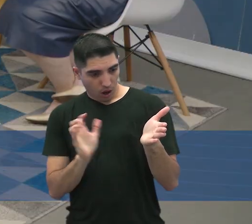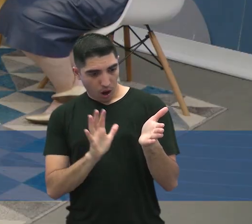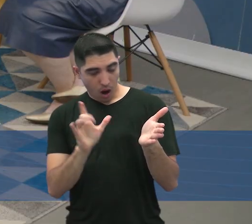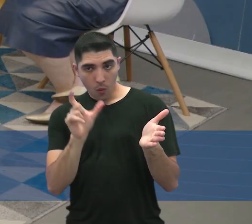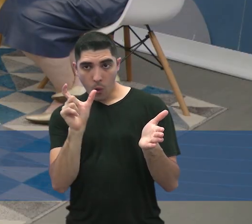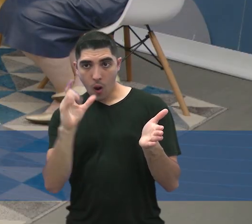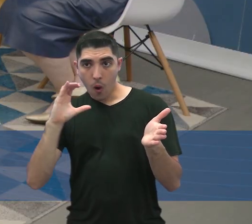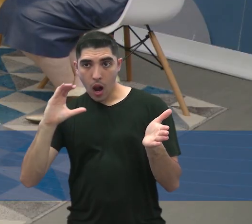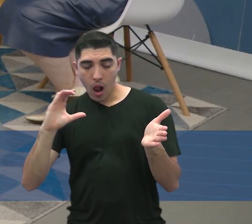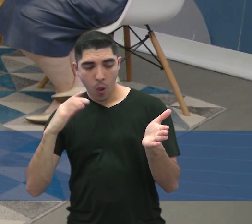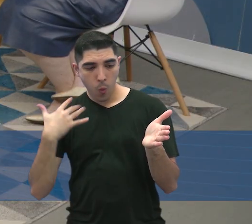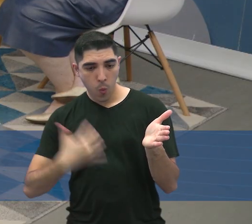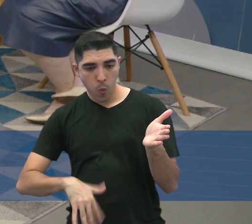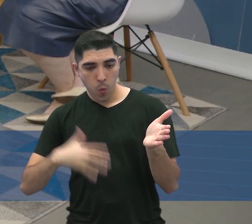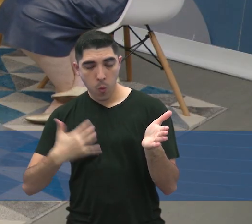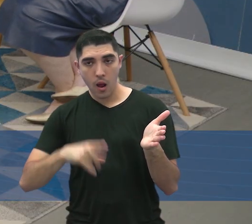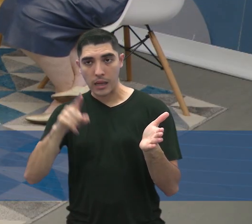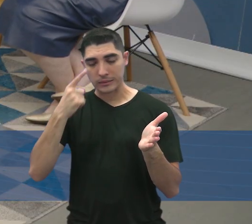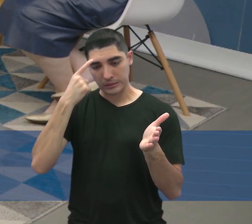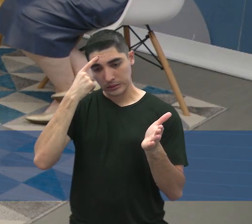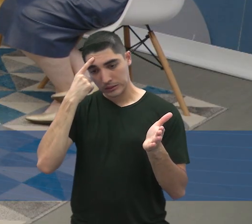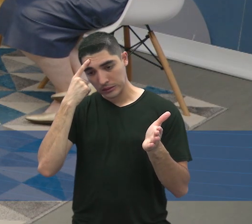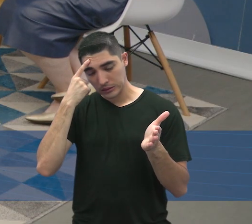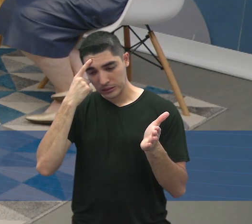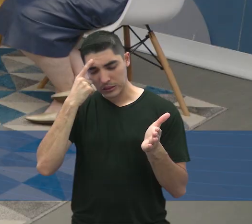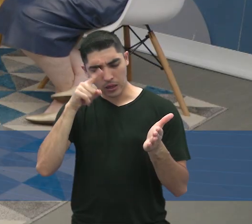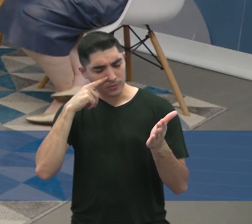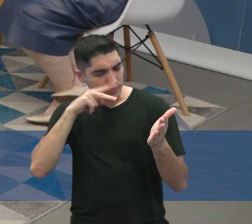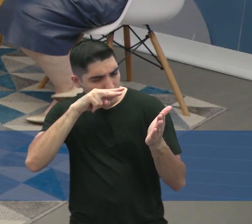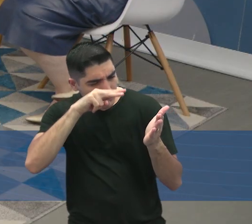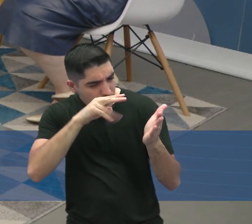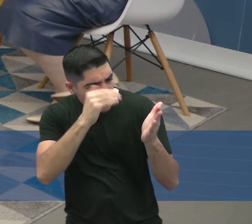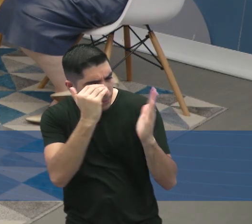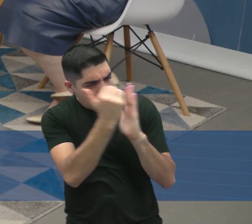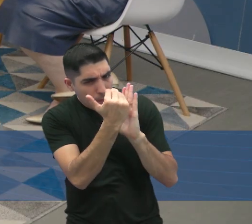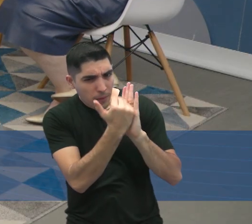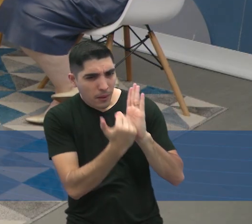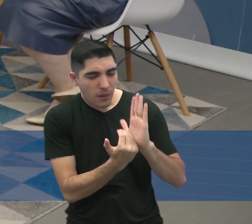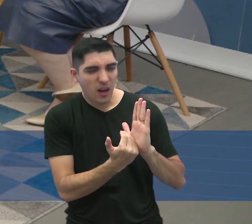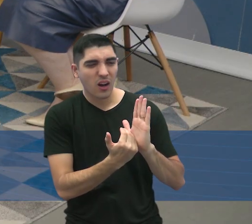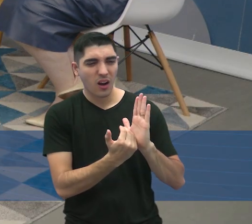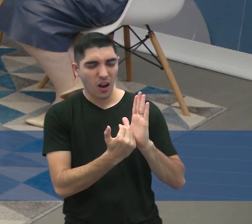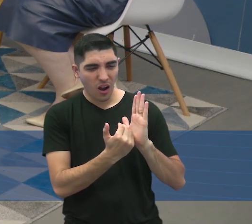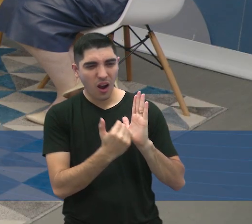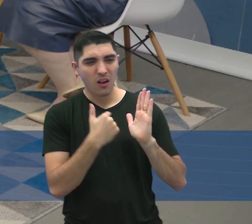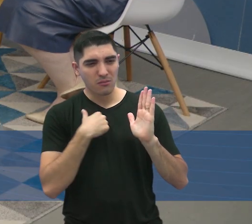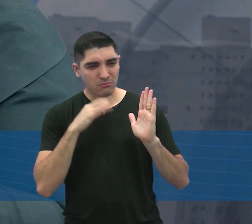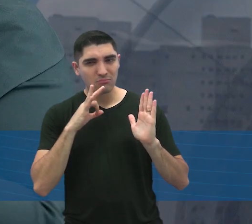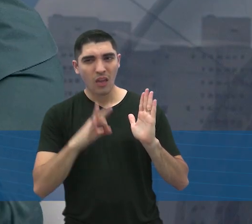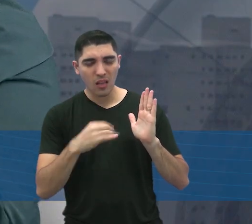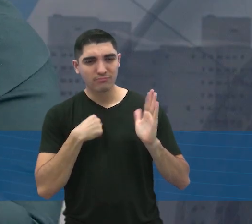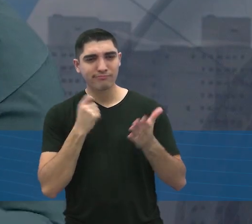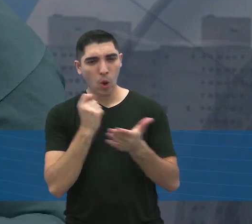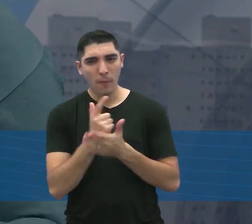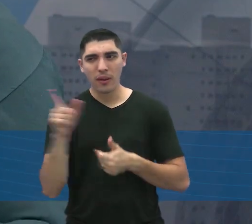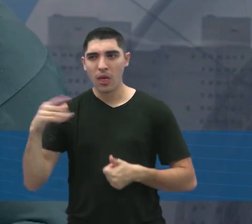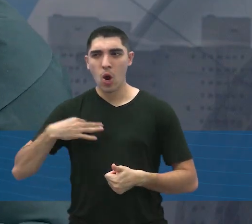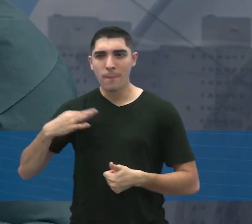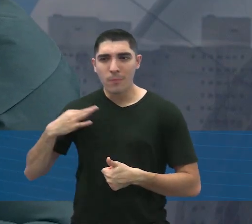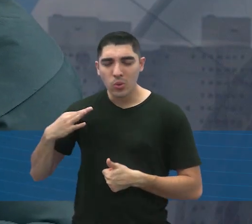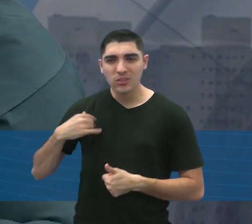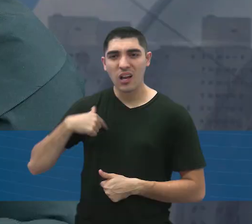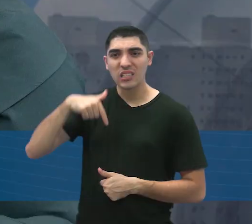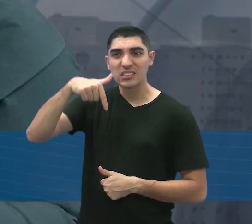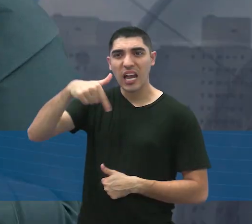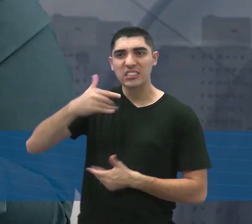E aí você vai conferindo item a item, fui eu mesma, aquela blusinha parcelada em 7 vezes ainda tem